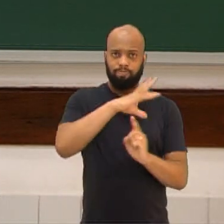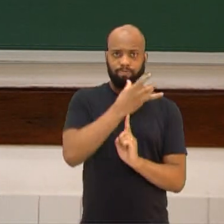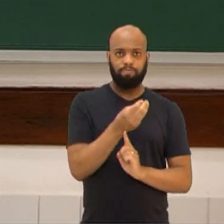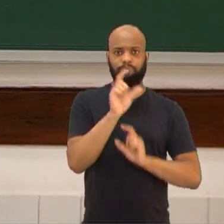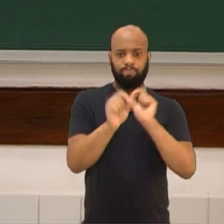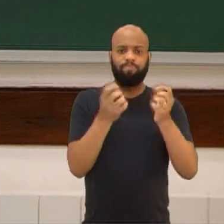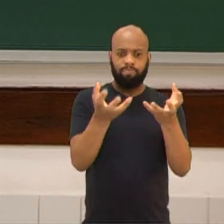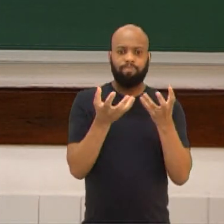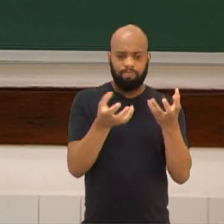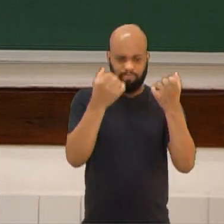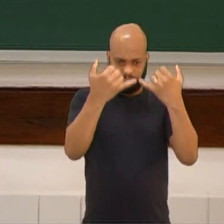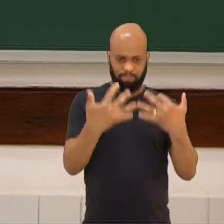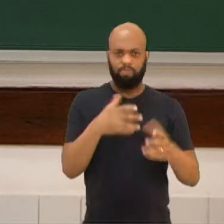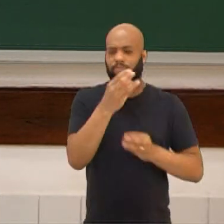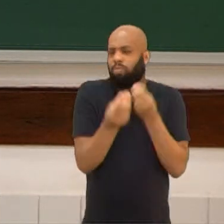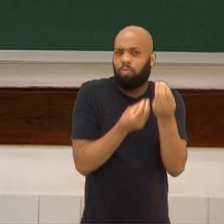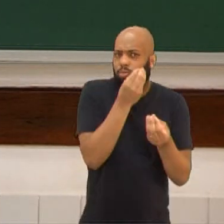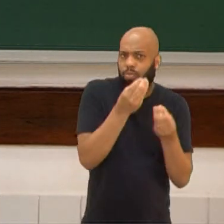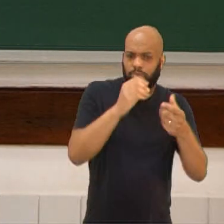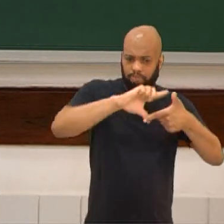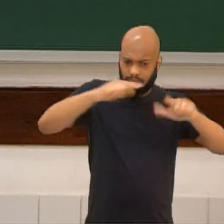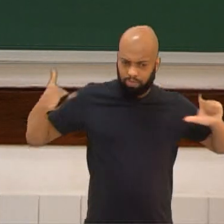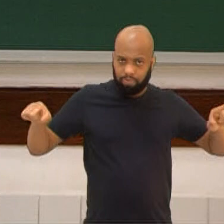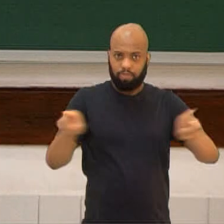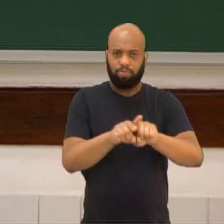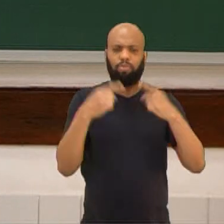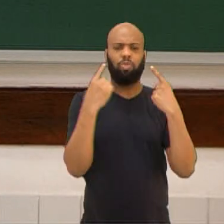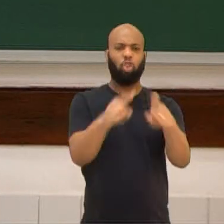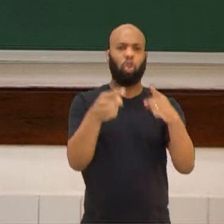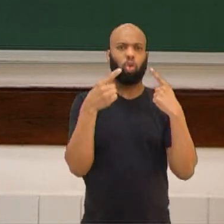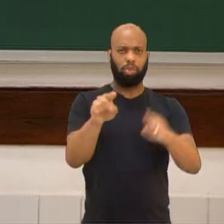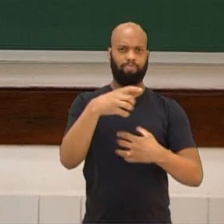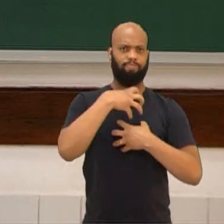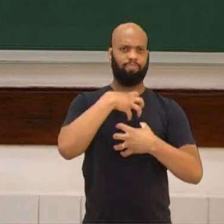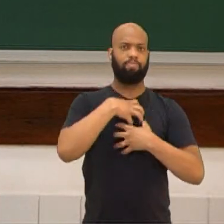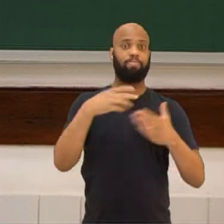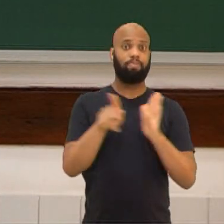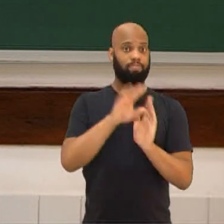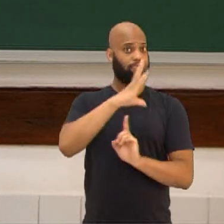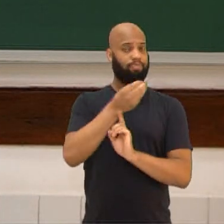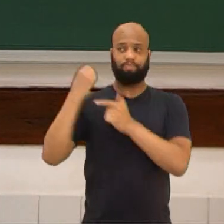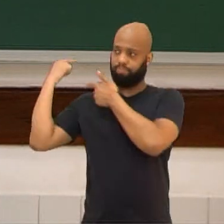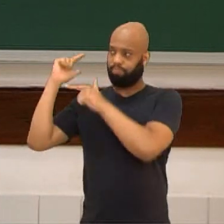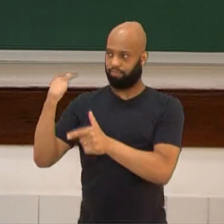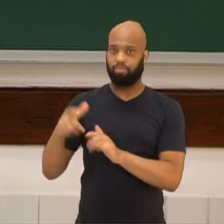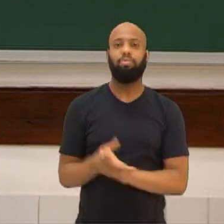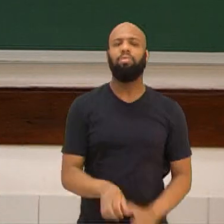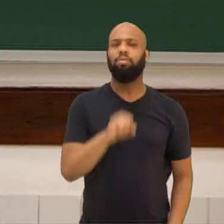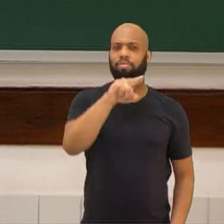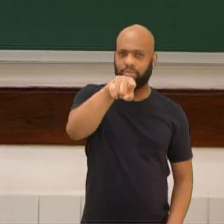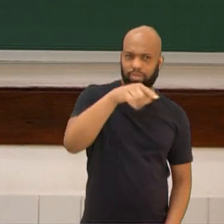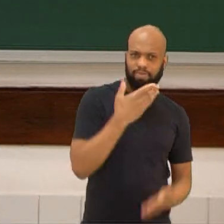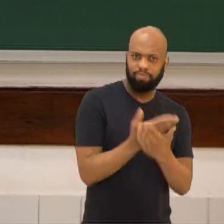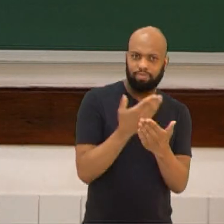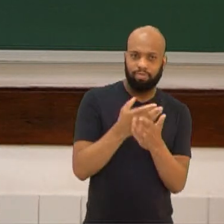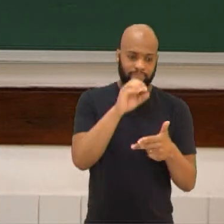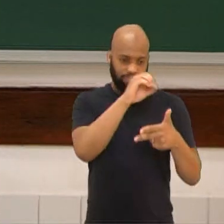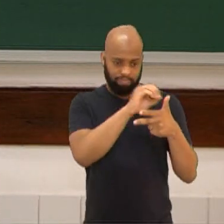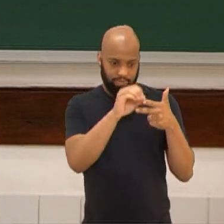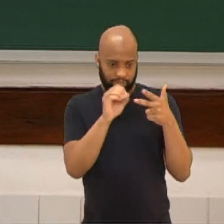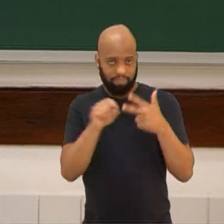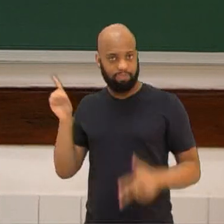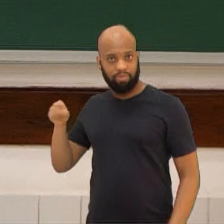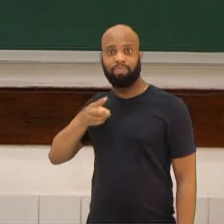falando o que era o modernismo, como é que ia funcionar, e criticavam a arte tradicional. Até para quem está se preparando para o Enem, esse é um tema